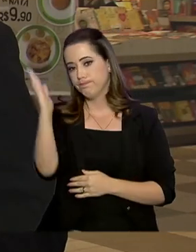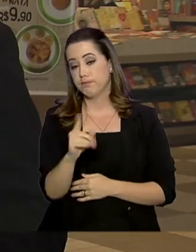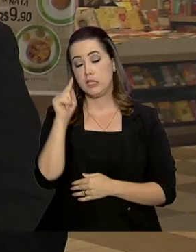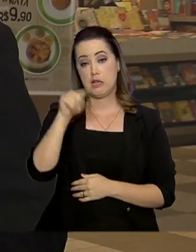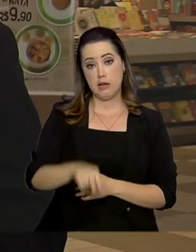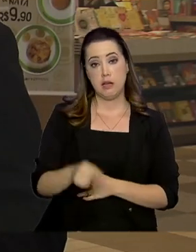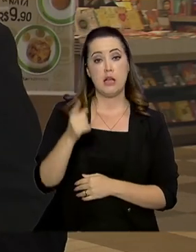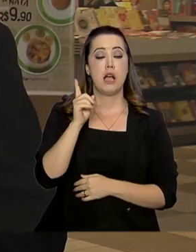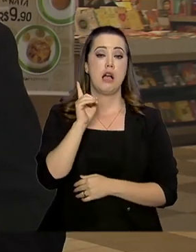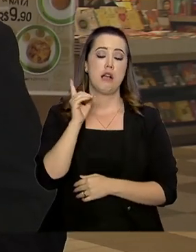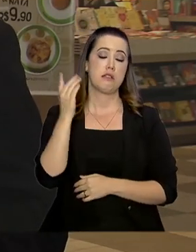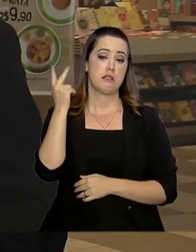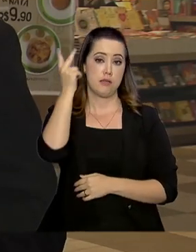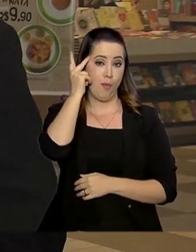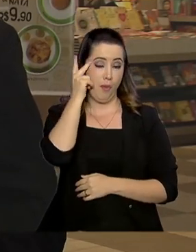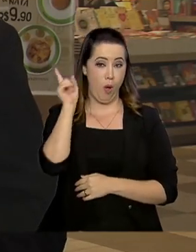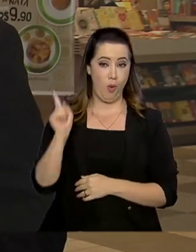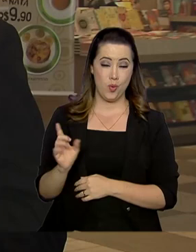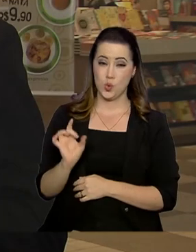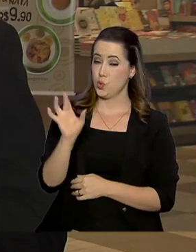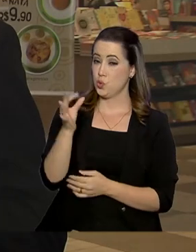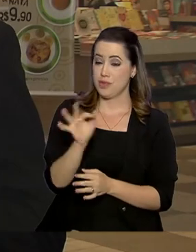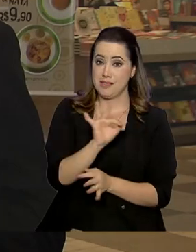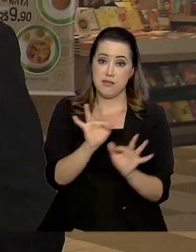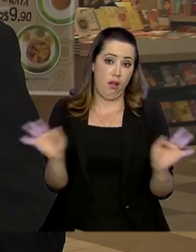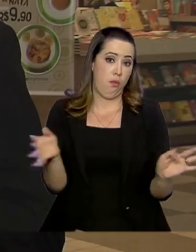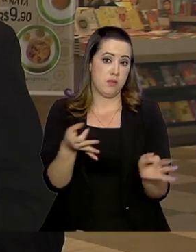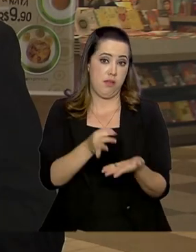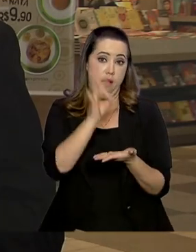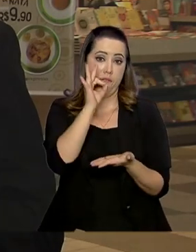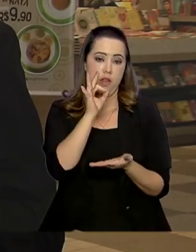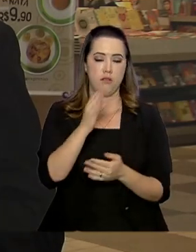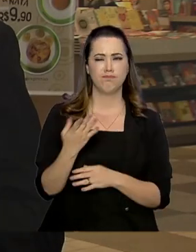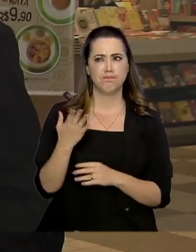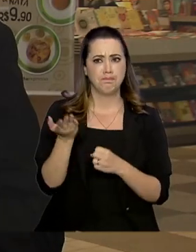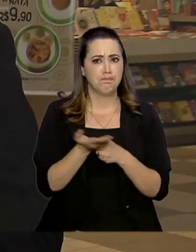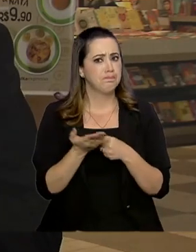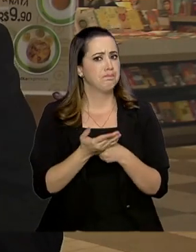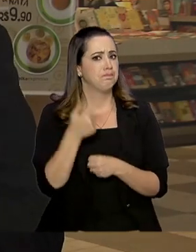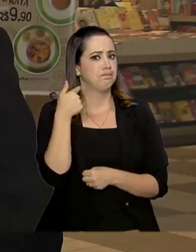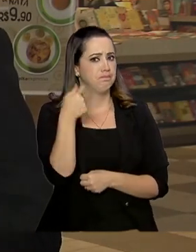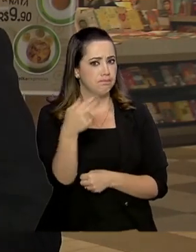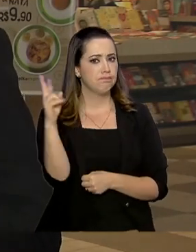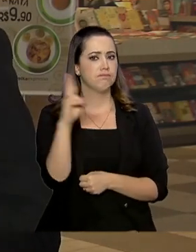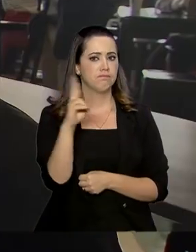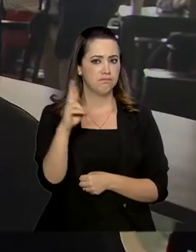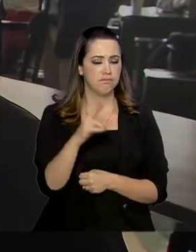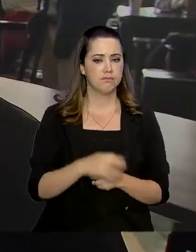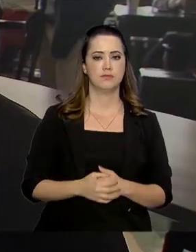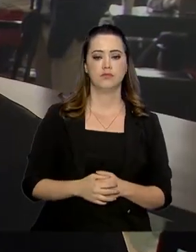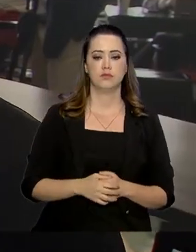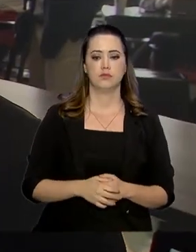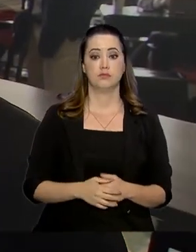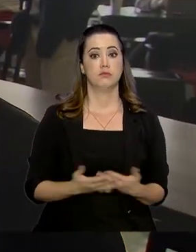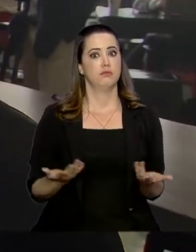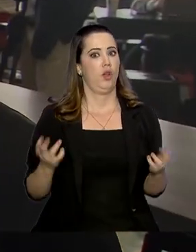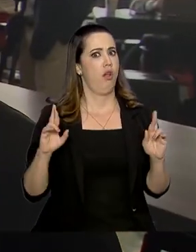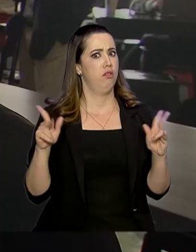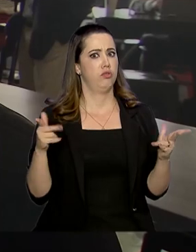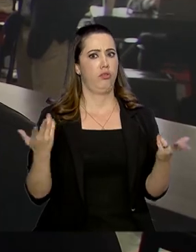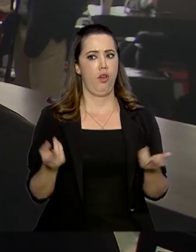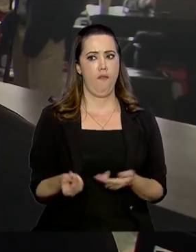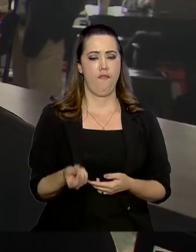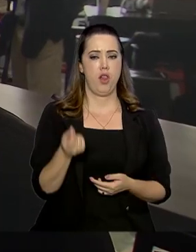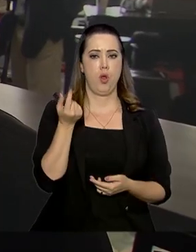mais movimentados do país, um simples café expresso, custa em média sete reais. Realmente é uma diferença bem